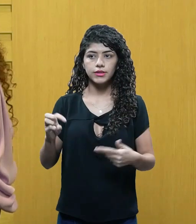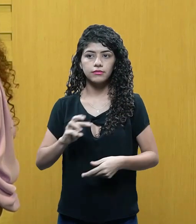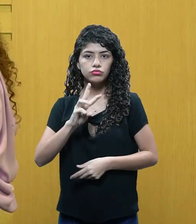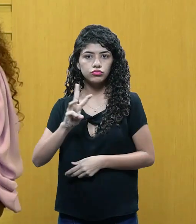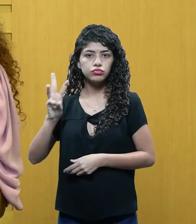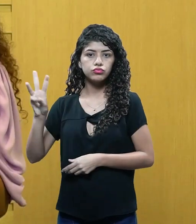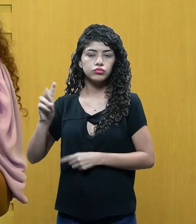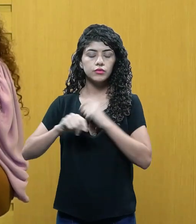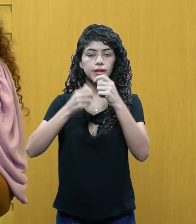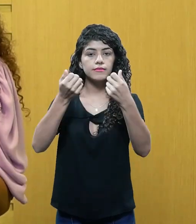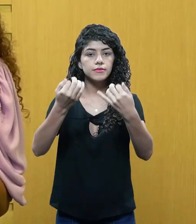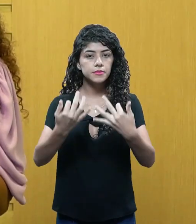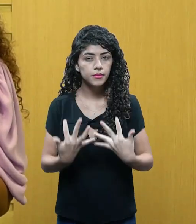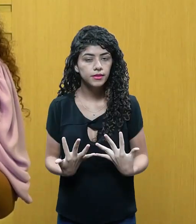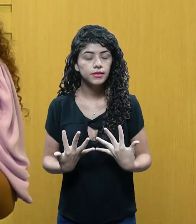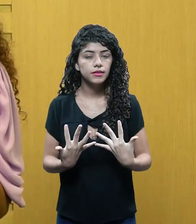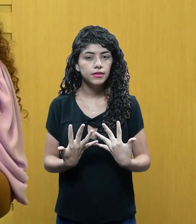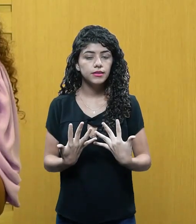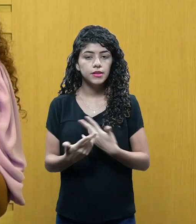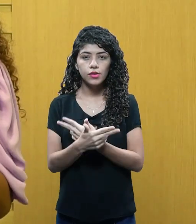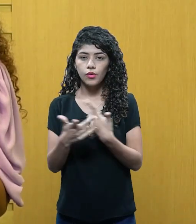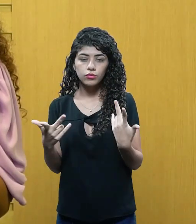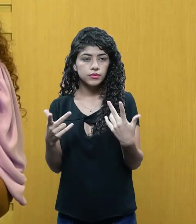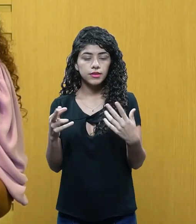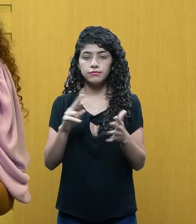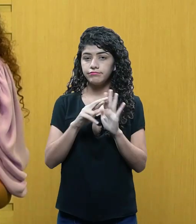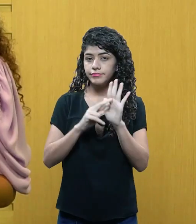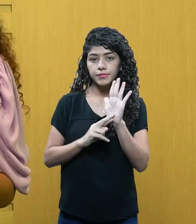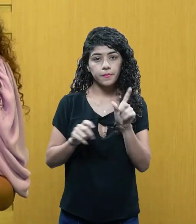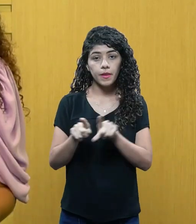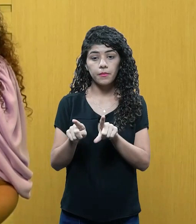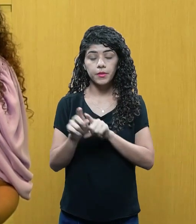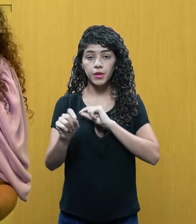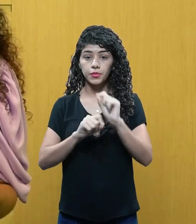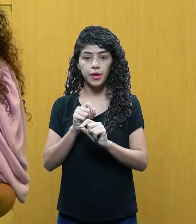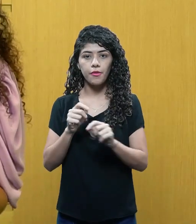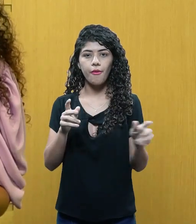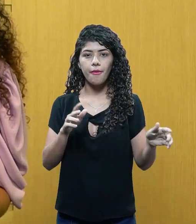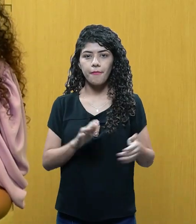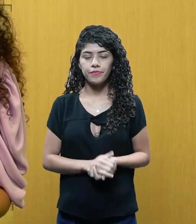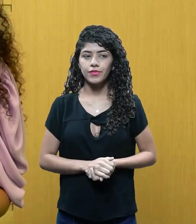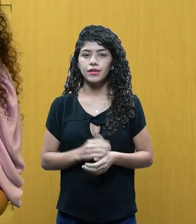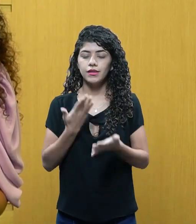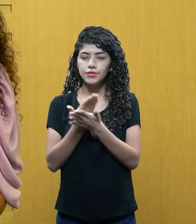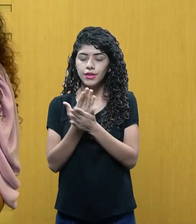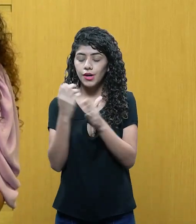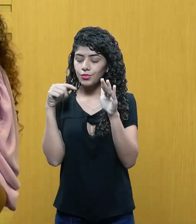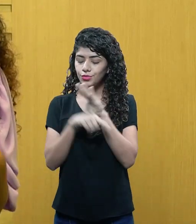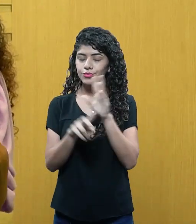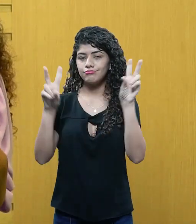na internet que fala sobre alguns pontos de regras. Então, vale a pena fazer um passeio sobre esse